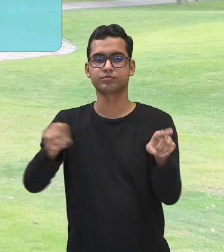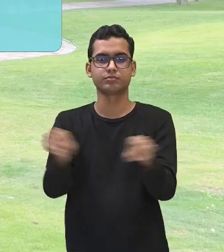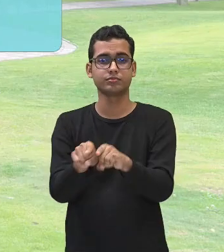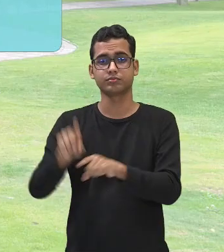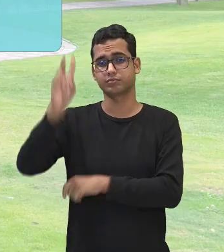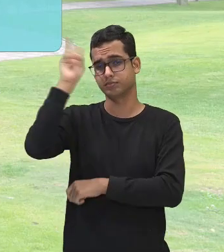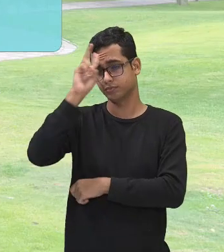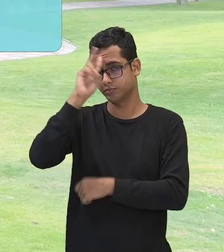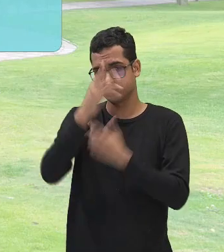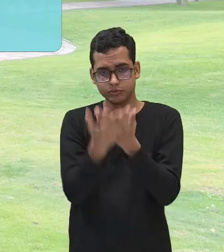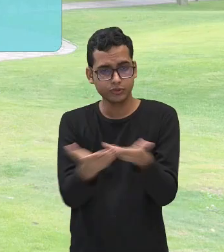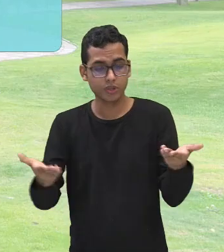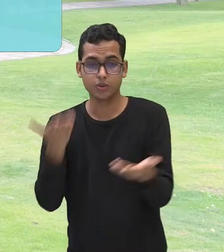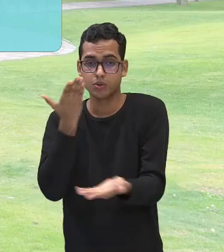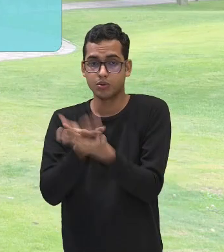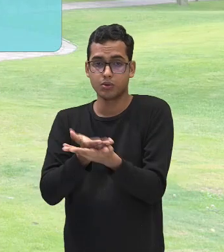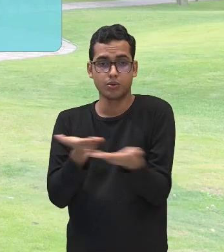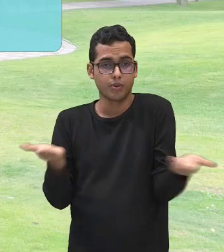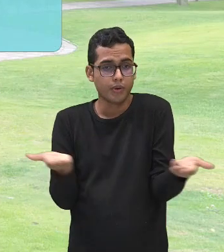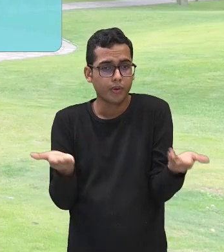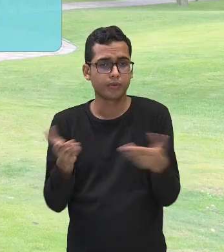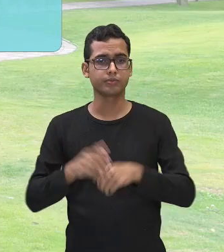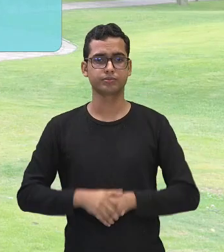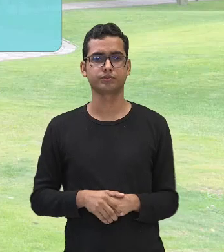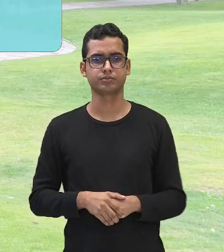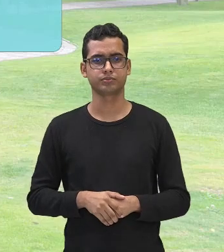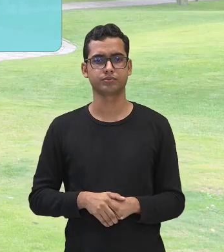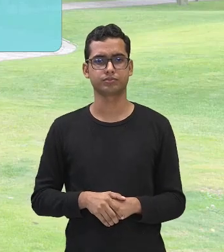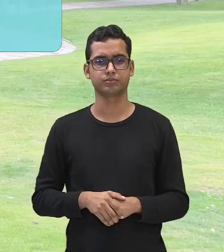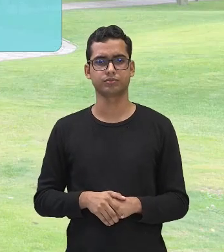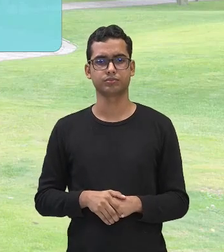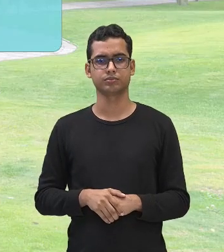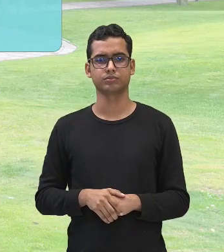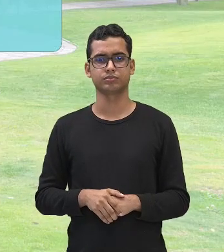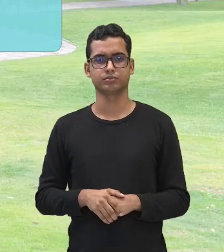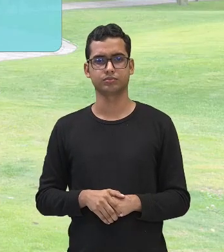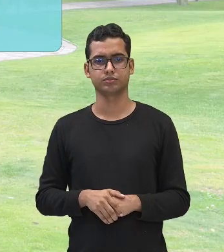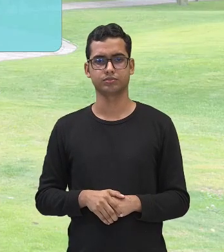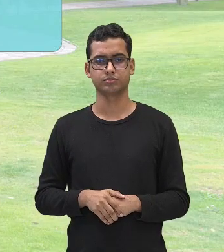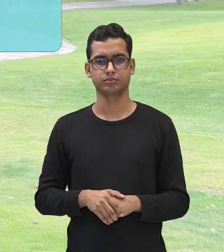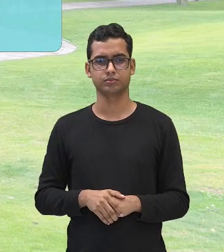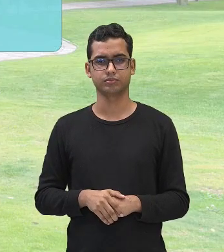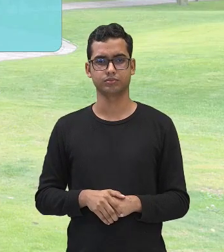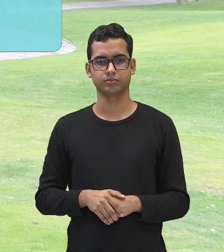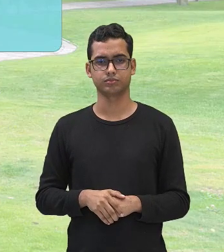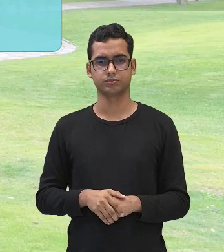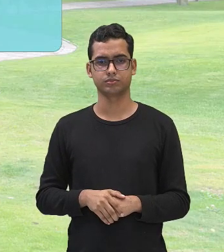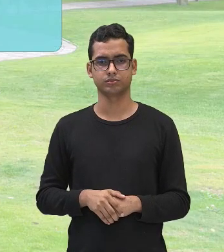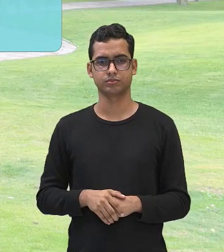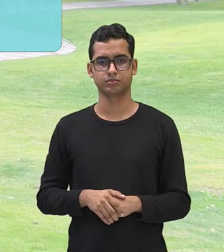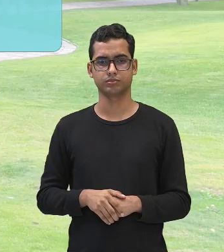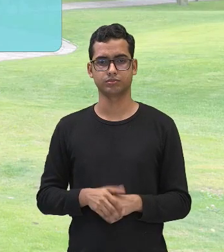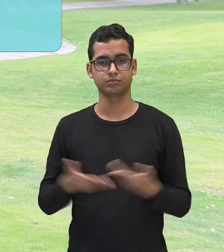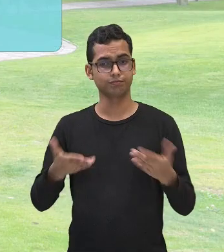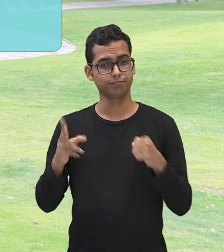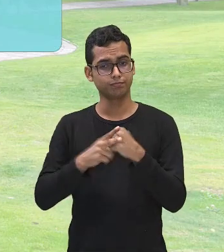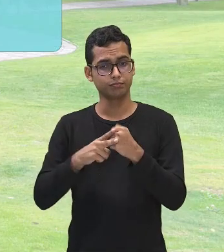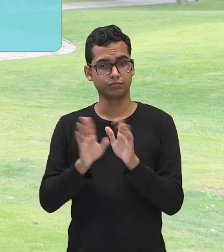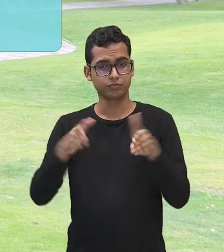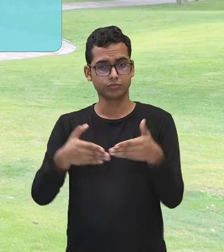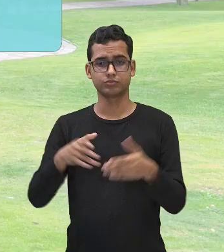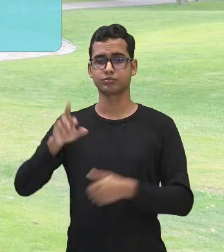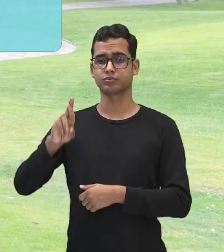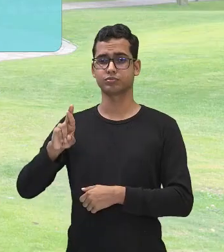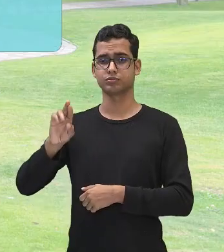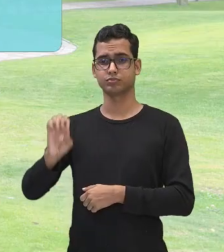lembrando que neste momento nós vamos estudar os verbos regulares. E que são